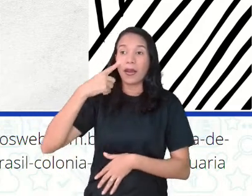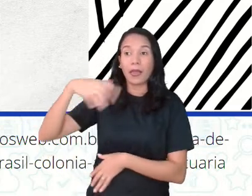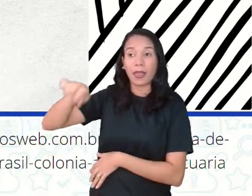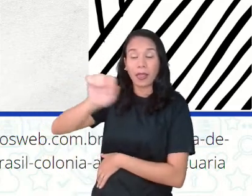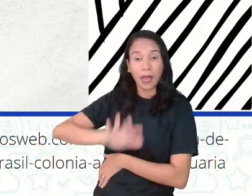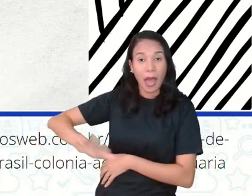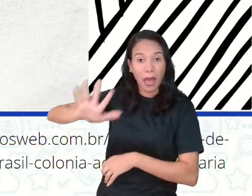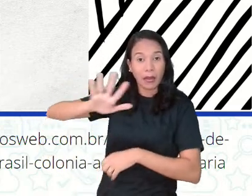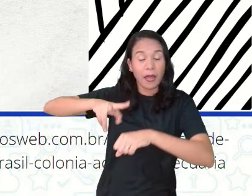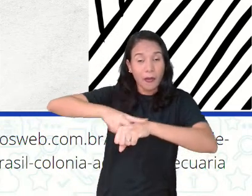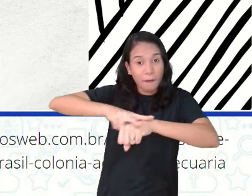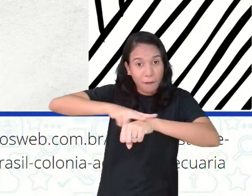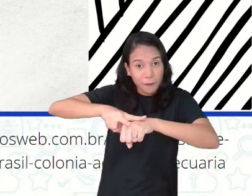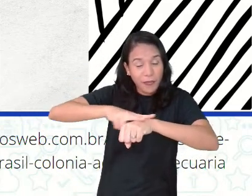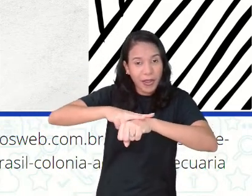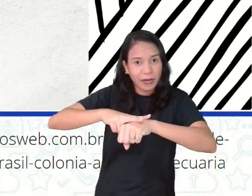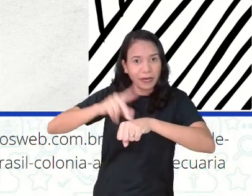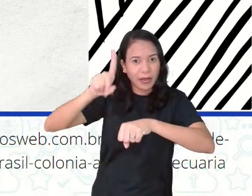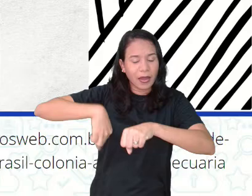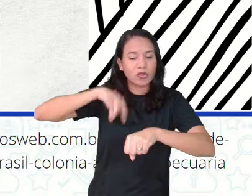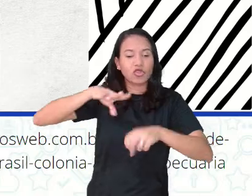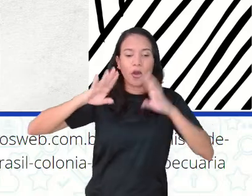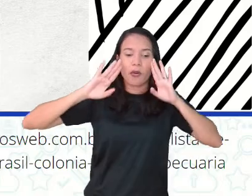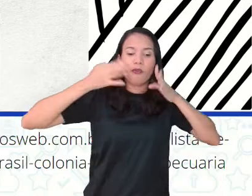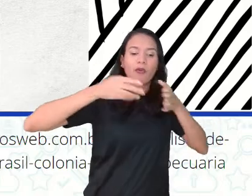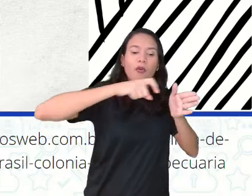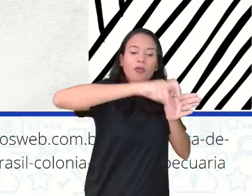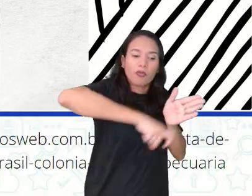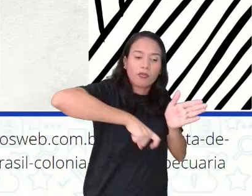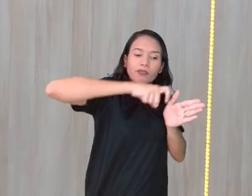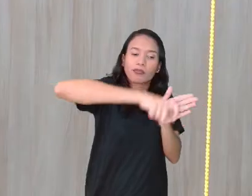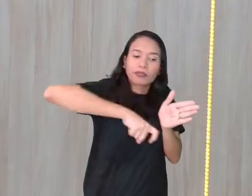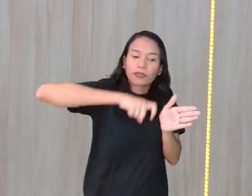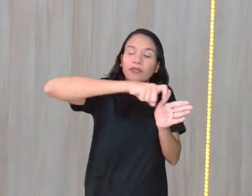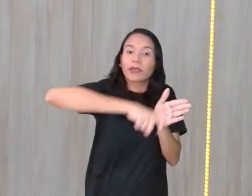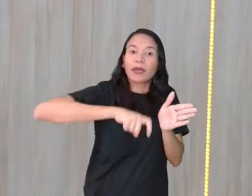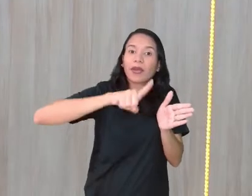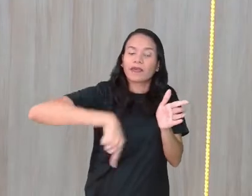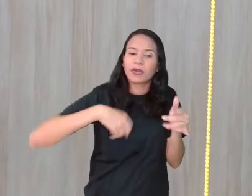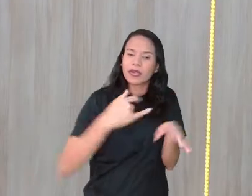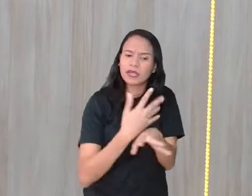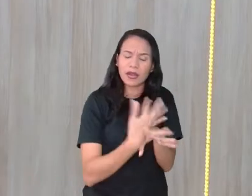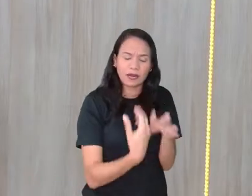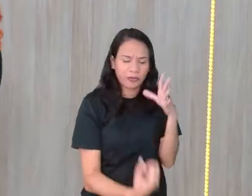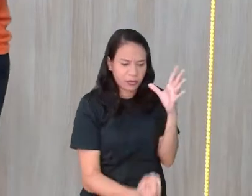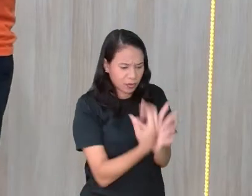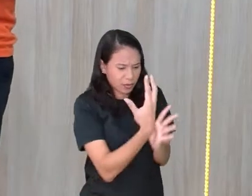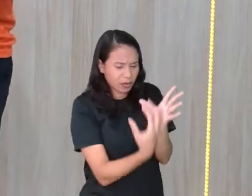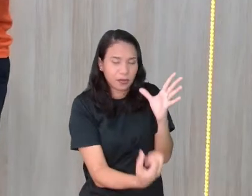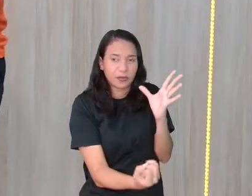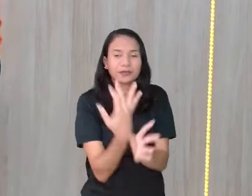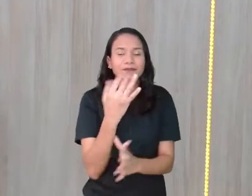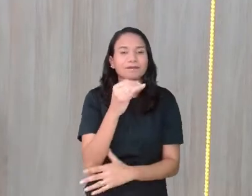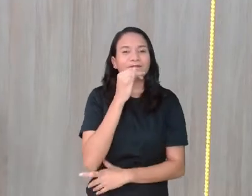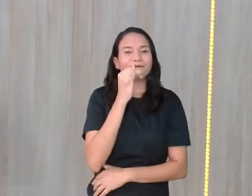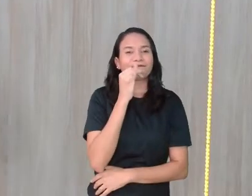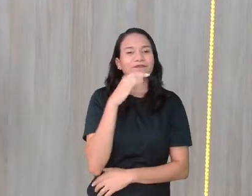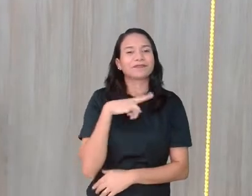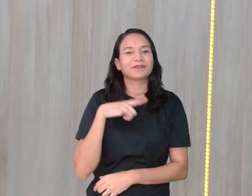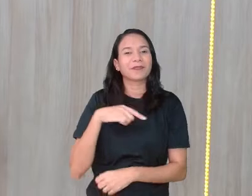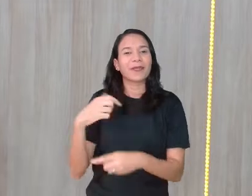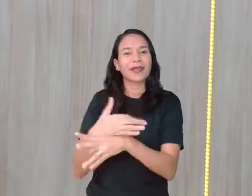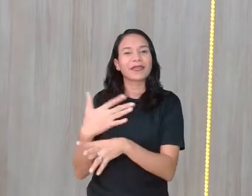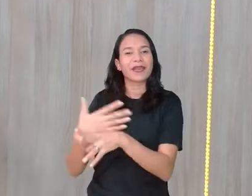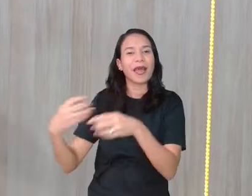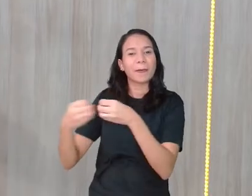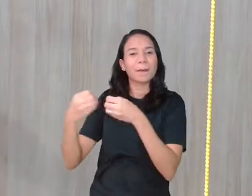área verde de criação de gado, justamente muitas cidades surgiram nessa região aí. Por exemplo, a gente tem uma cidade aqui do